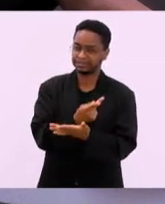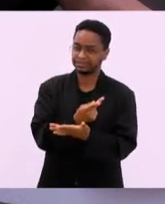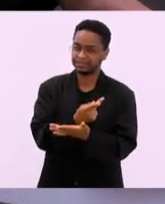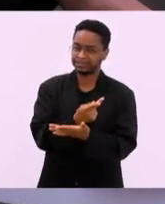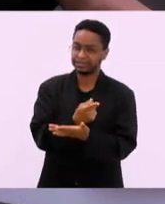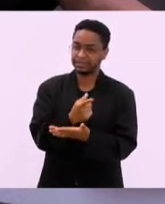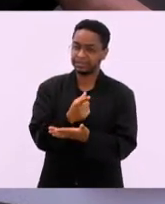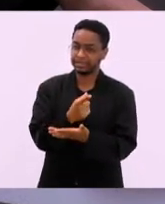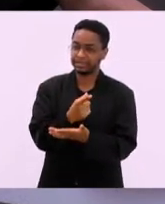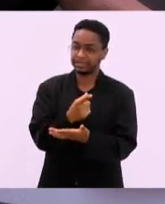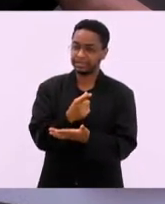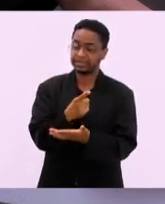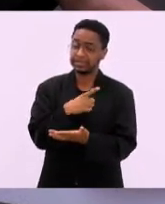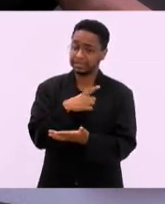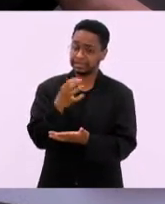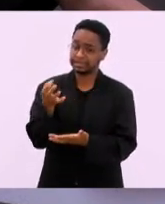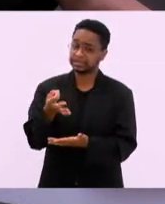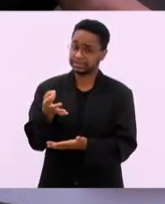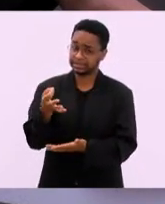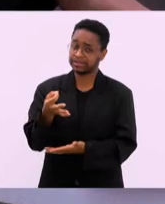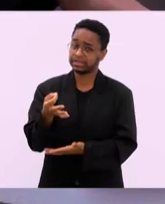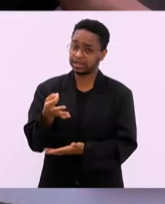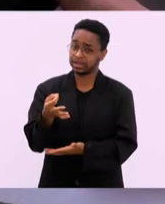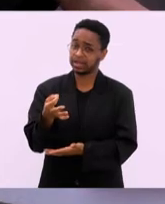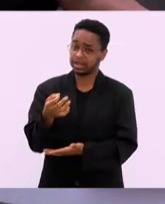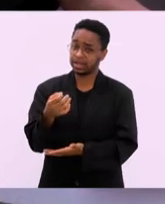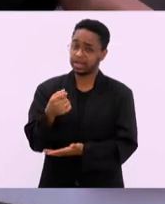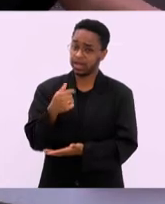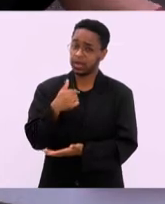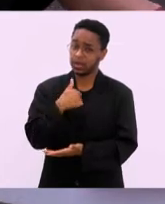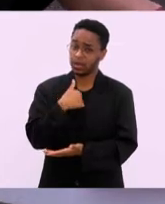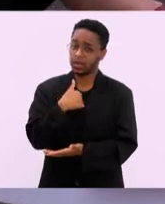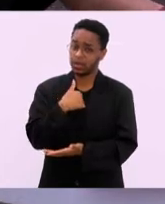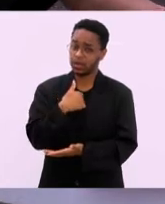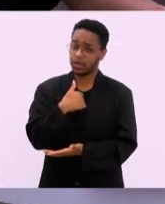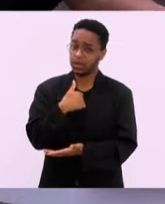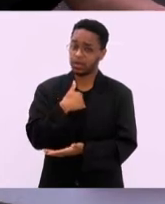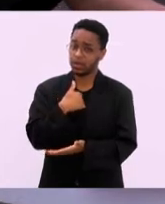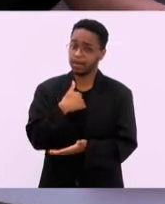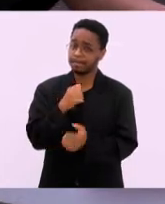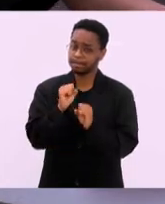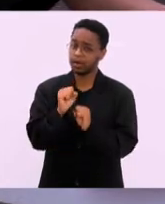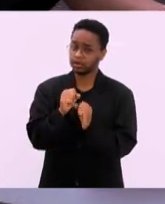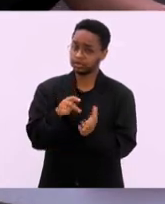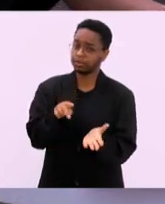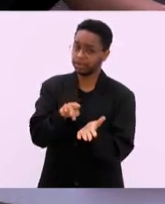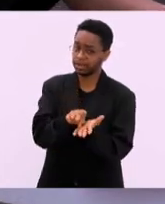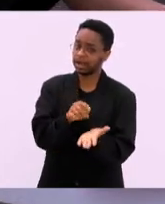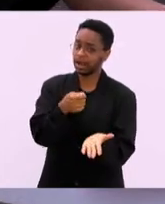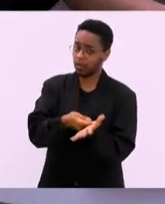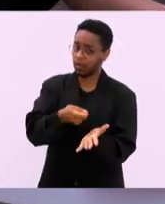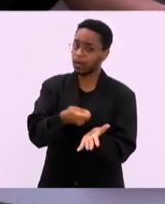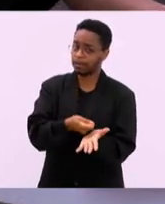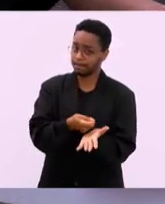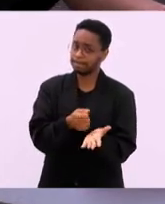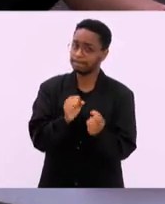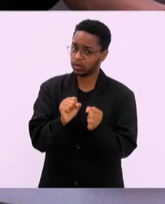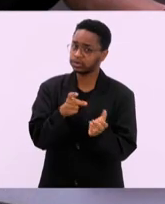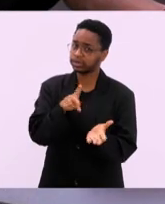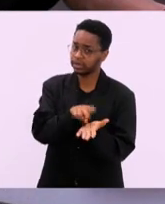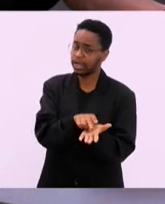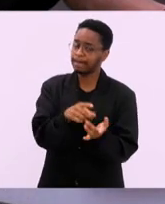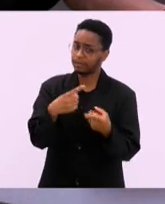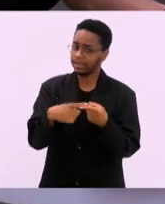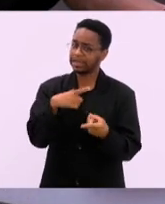minha... O deputado Flávio Serafim é contra. Sua internação compulsória. Uma internação compulsória, porque